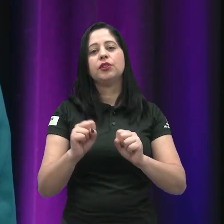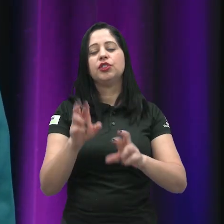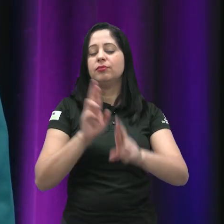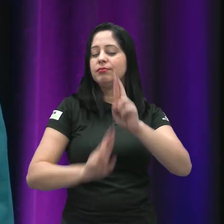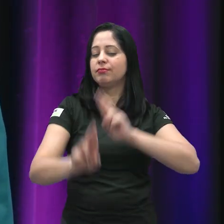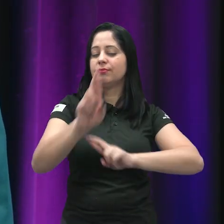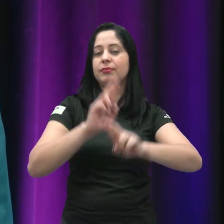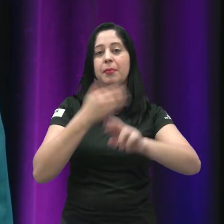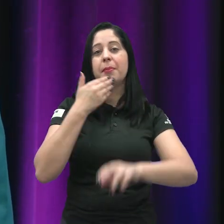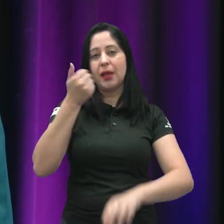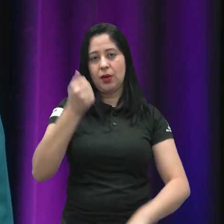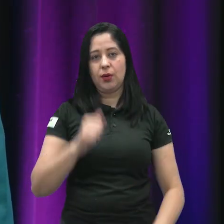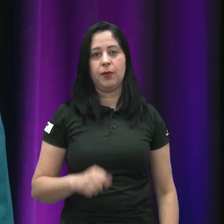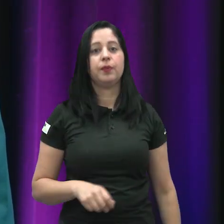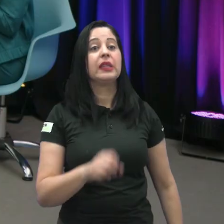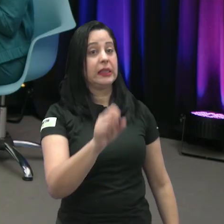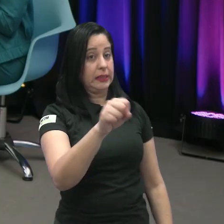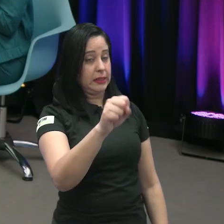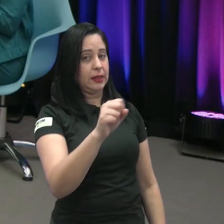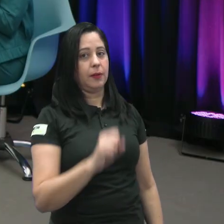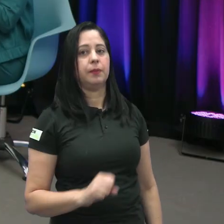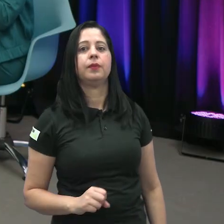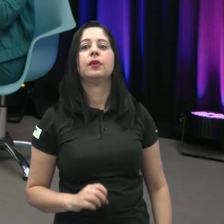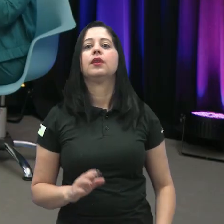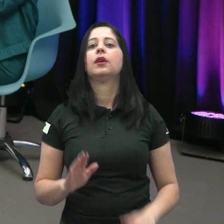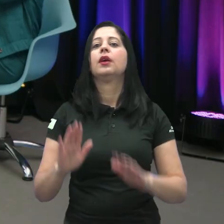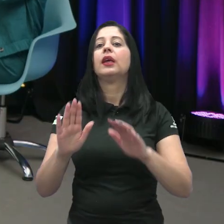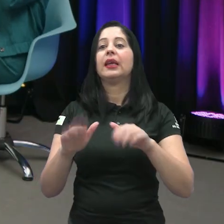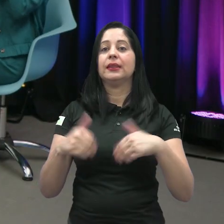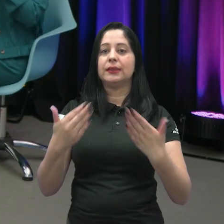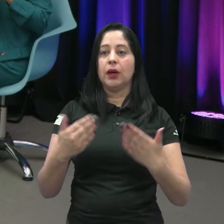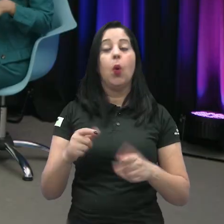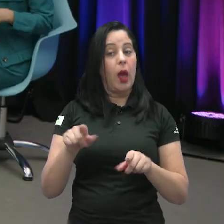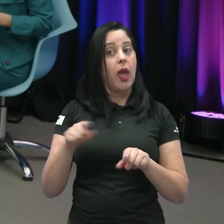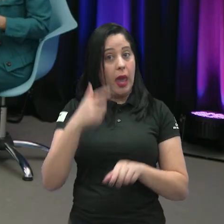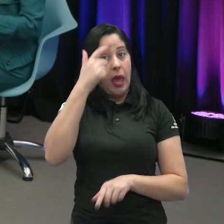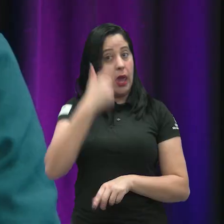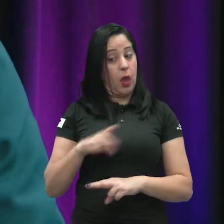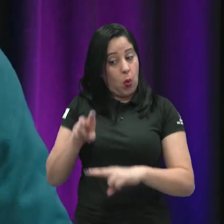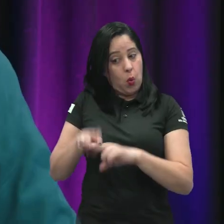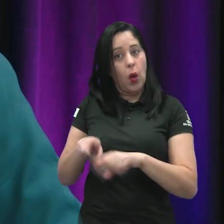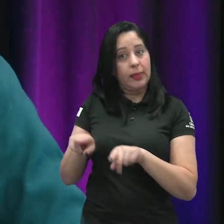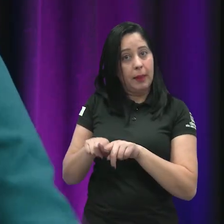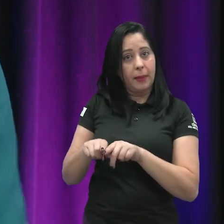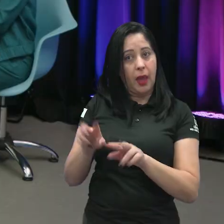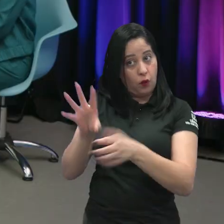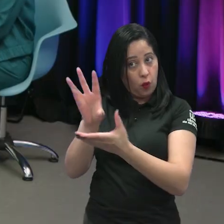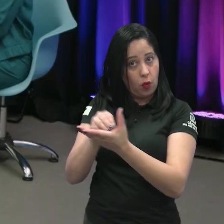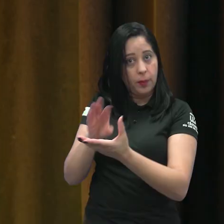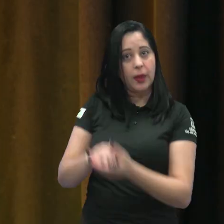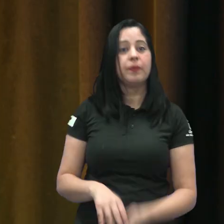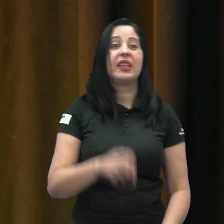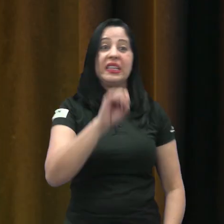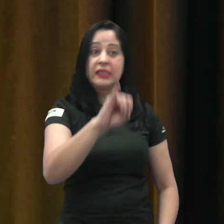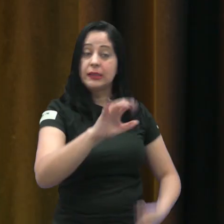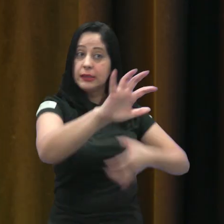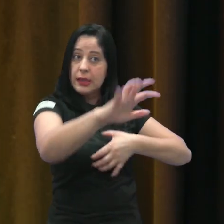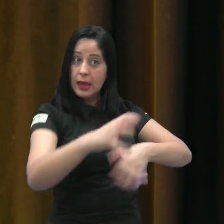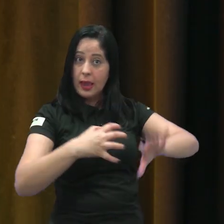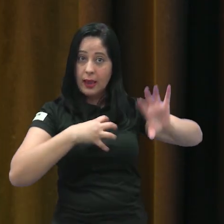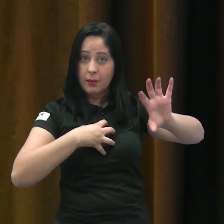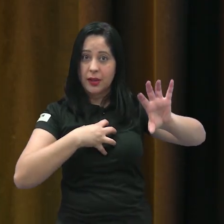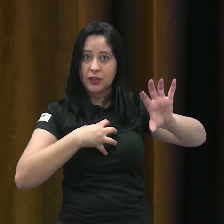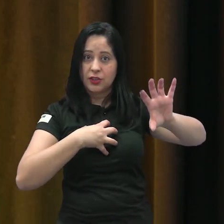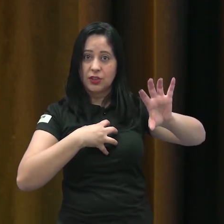melhores relações para a nossa vida. É isso, Regi? Sim, sim. Então, é isso assim, mesmo. eu vou fazer aqui também. Lembrando que você, quando tem empatia, você